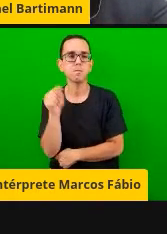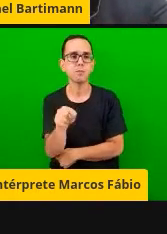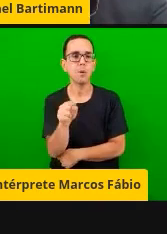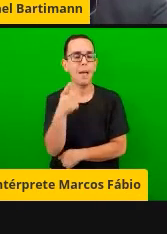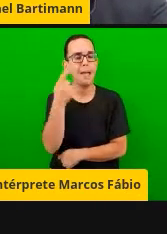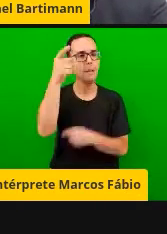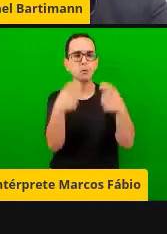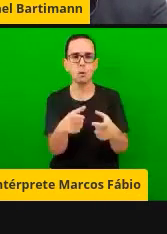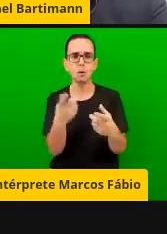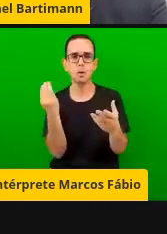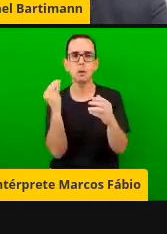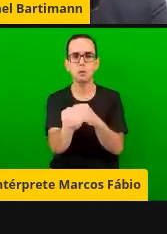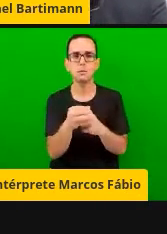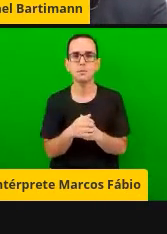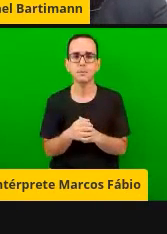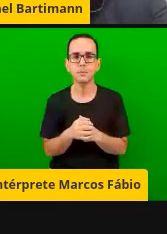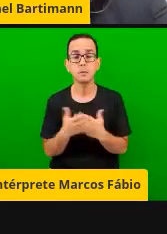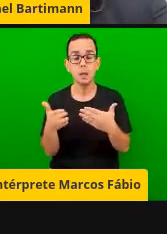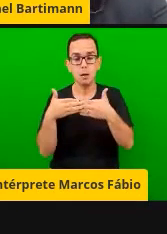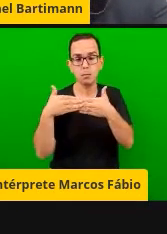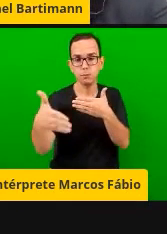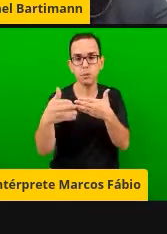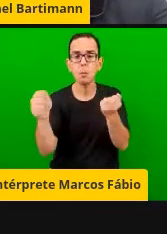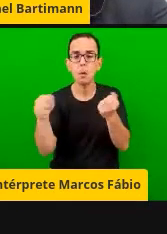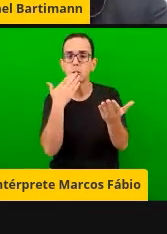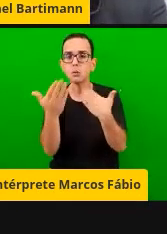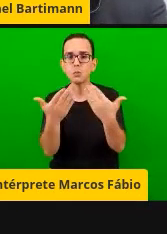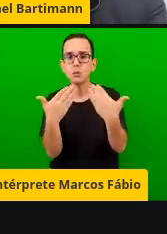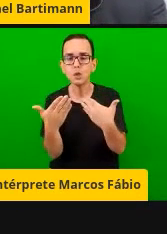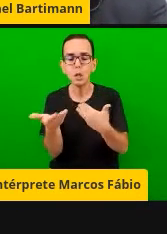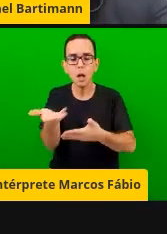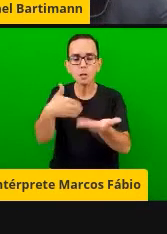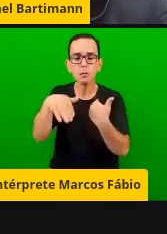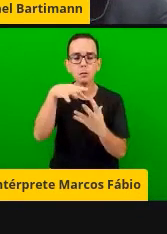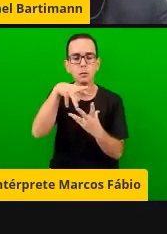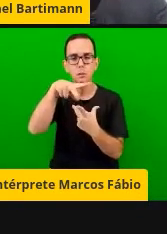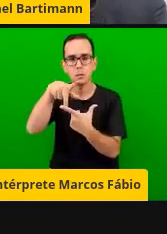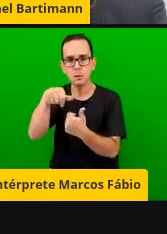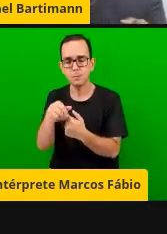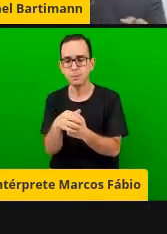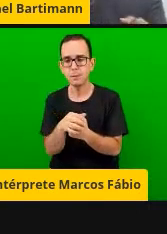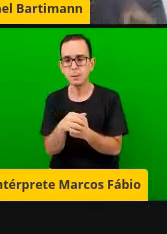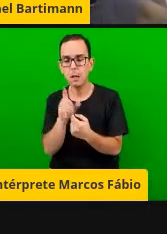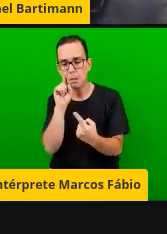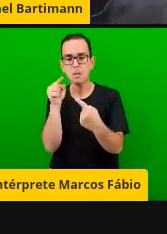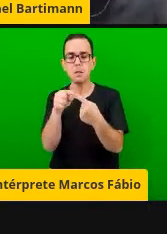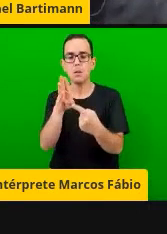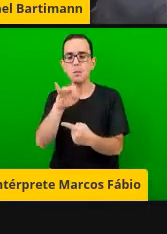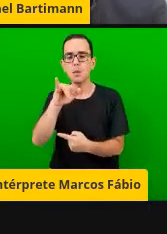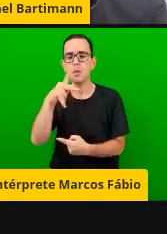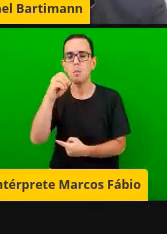está se aplicando. Mas, a partir disso, é possível discutir relações internacionais, a ordem bipolar,